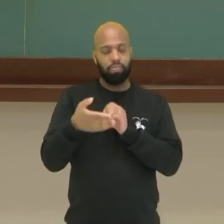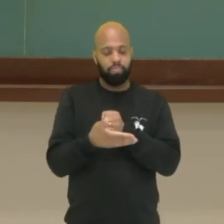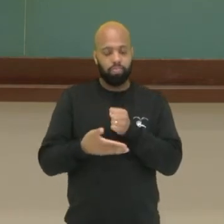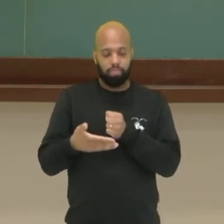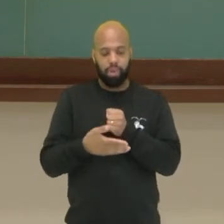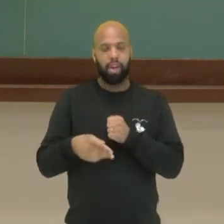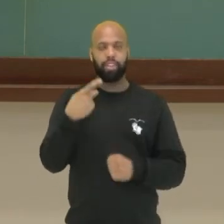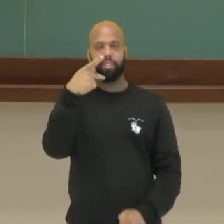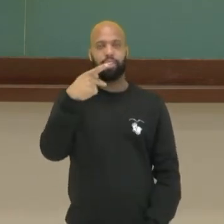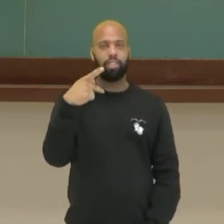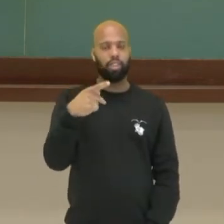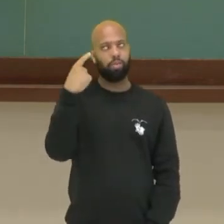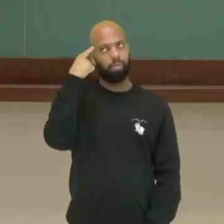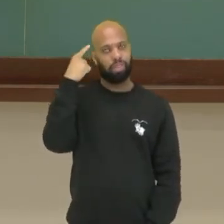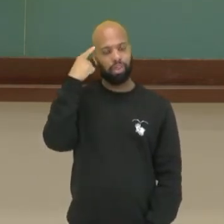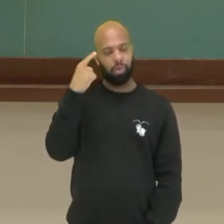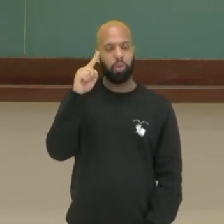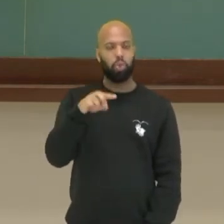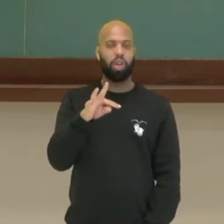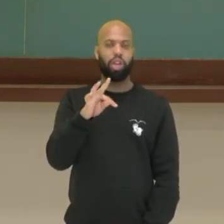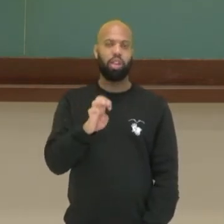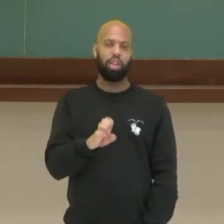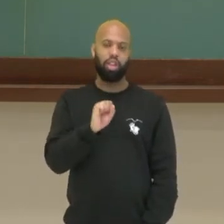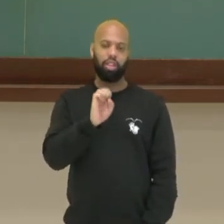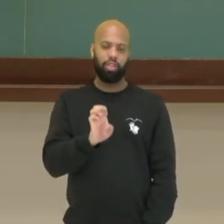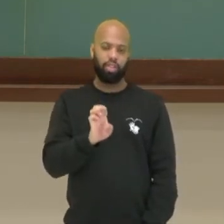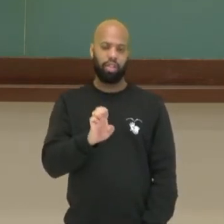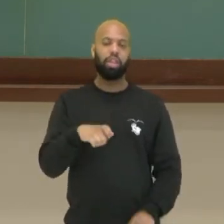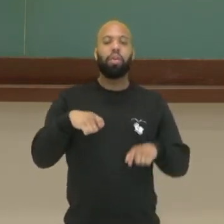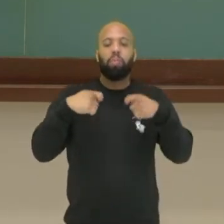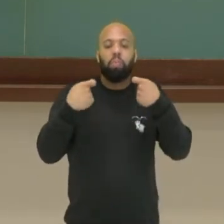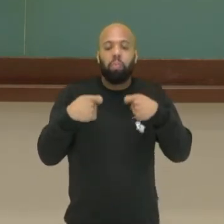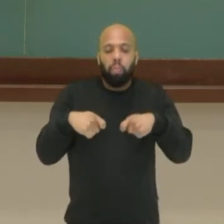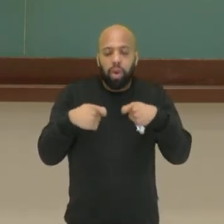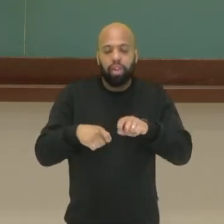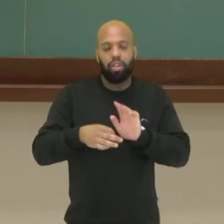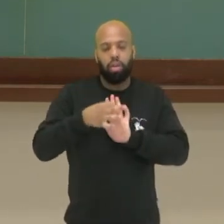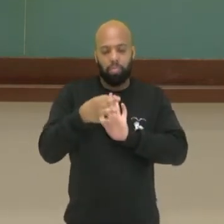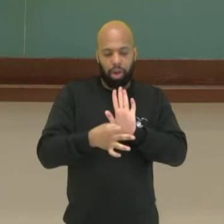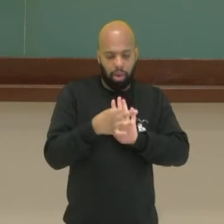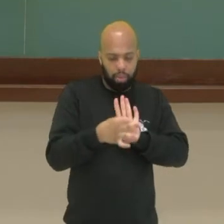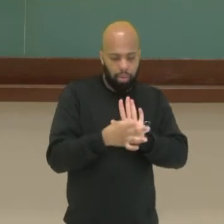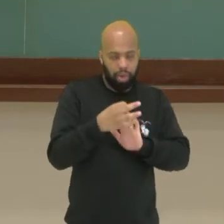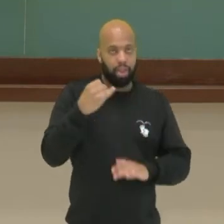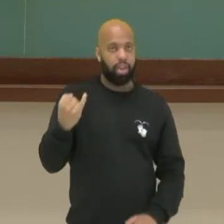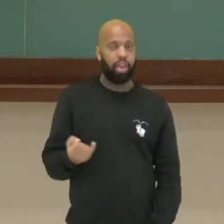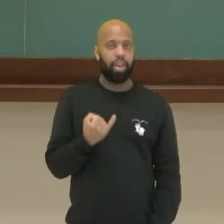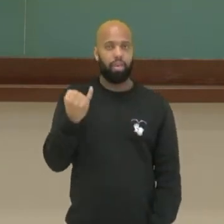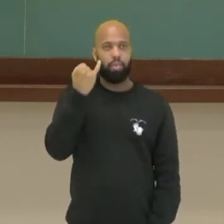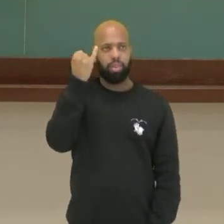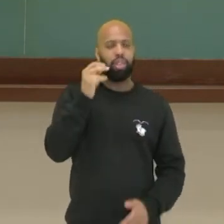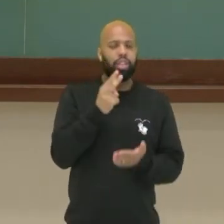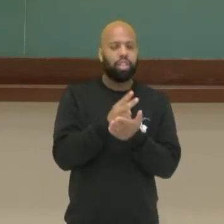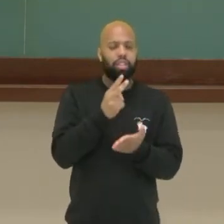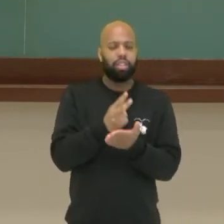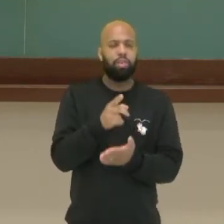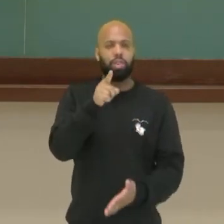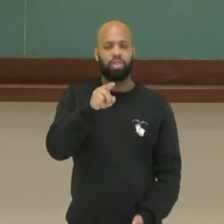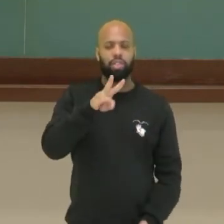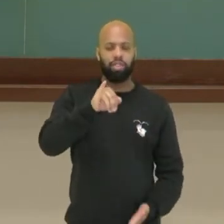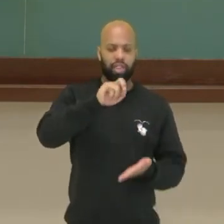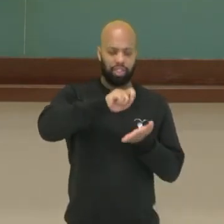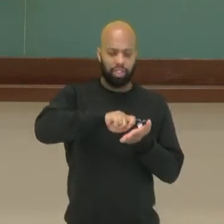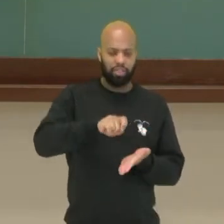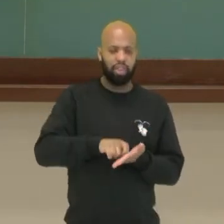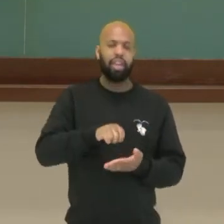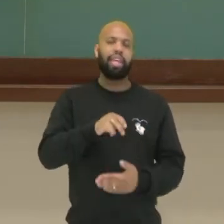sua tese. Então você precisa ter essa argumentação. É importante, sempre que você vai escrever, nunca